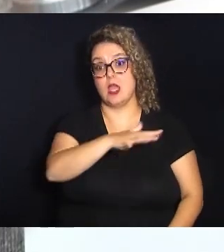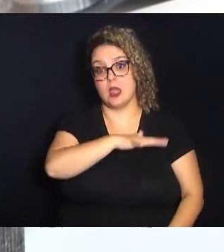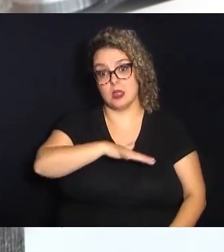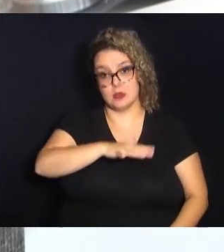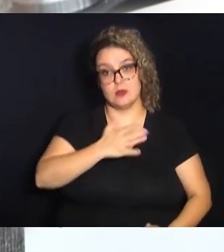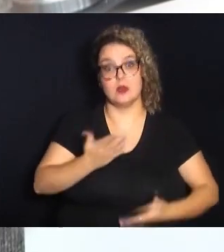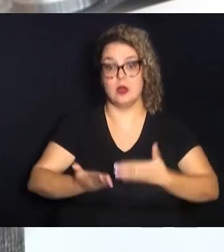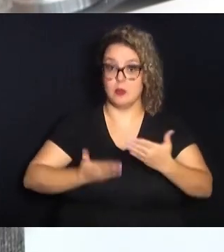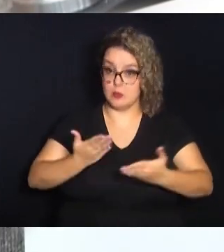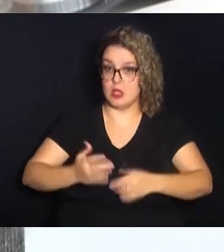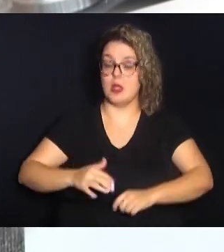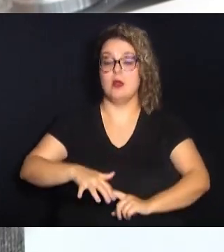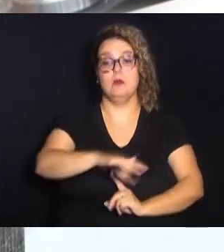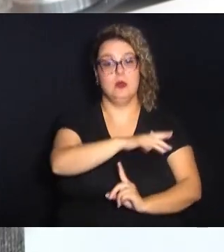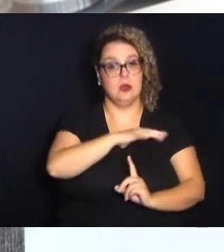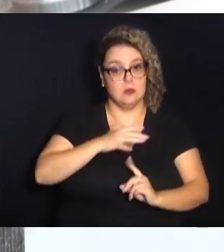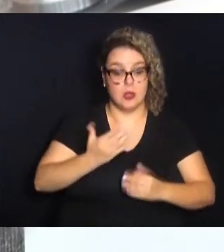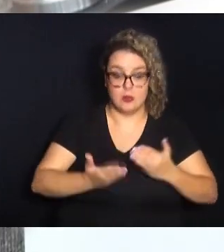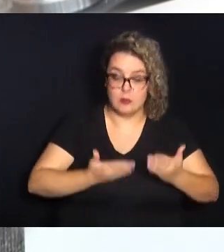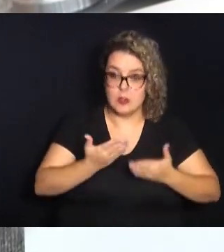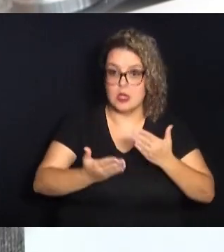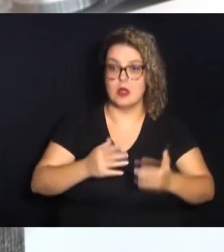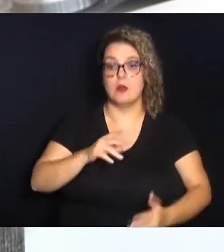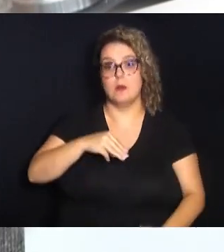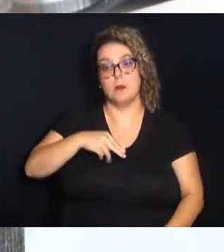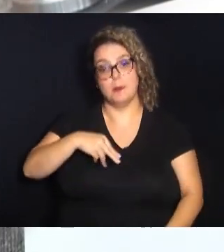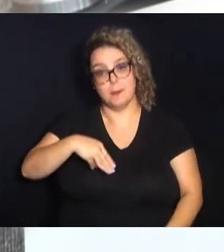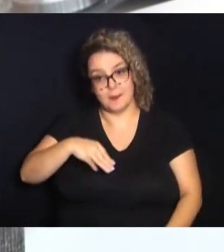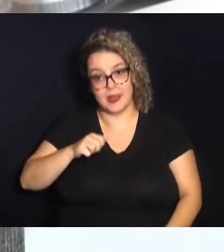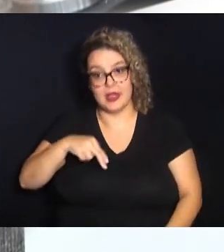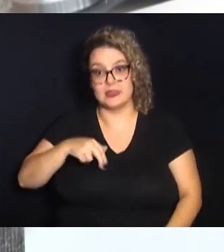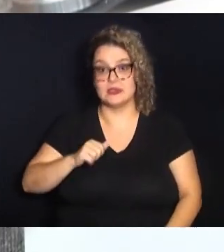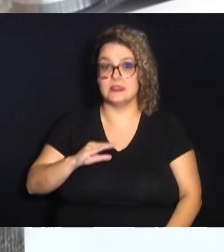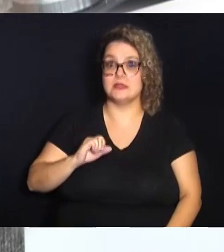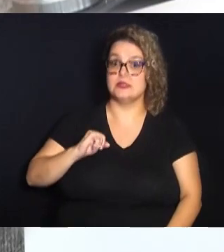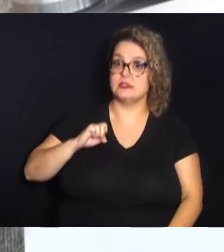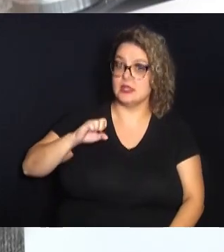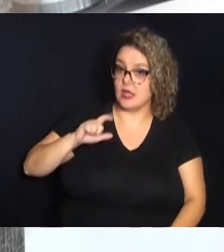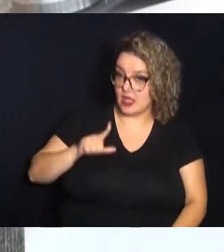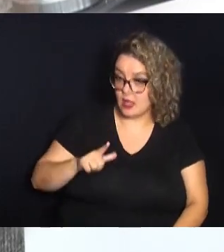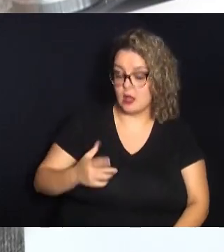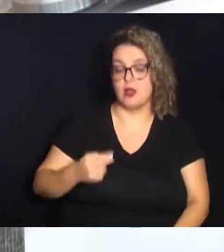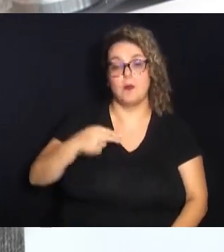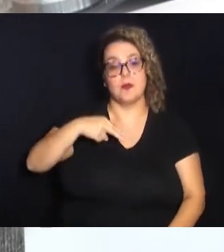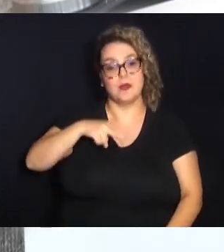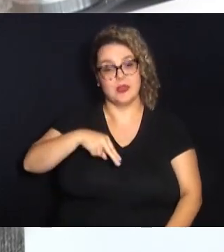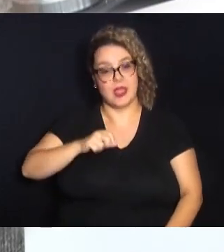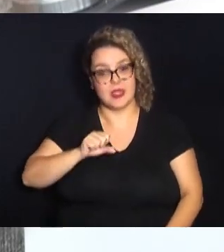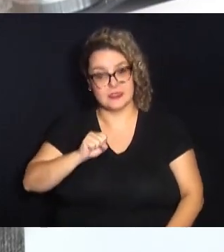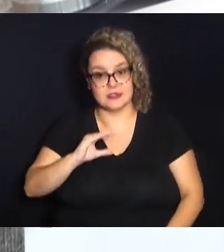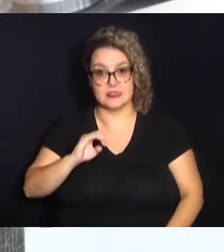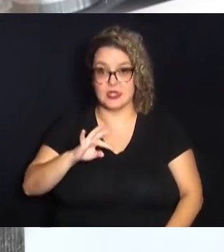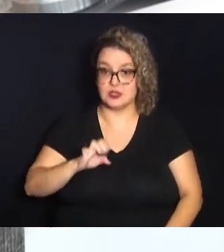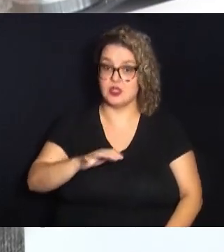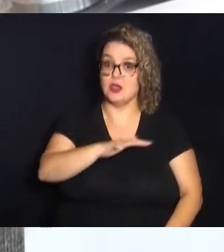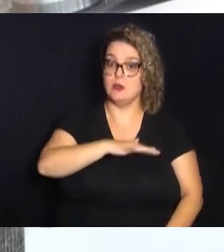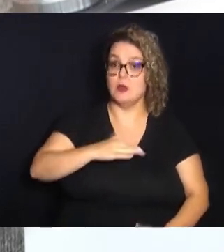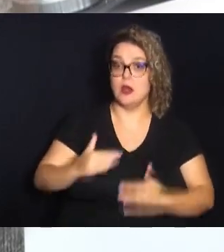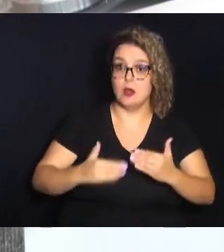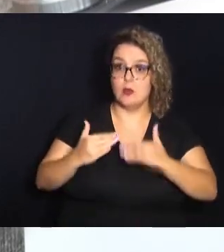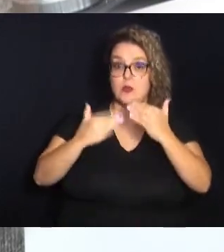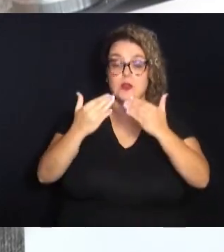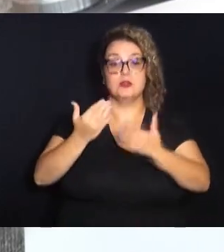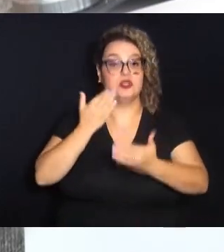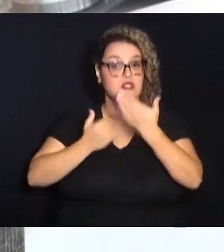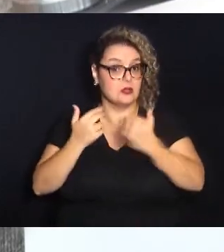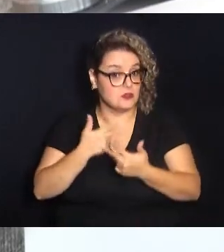área destinada à preservação ambiental preservar os Mananciais preservar as nascentes é uma área destinada